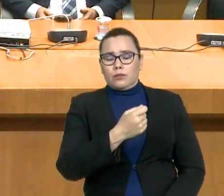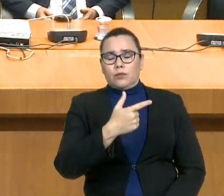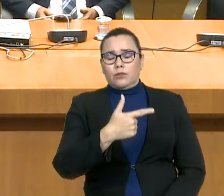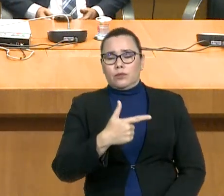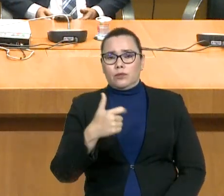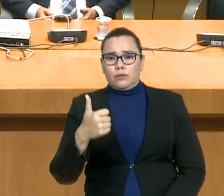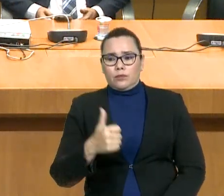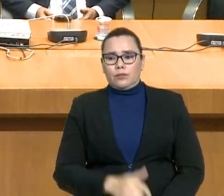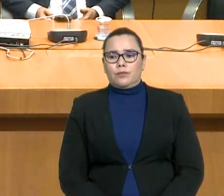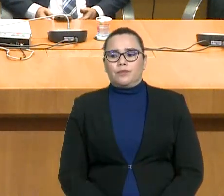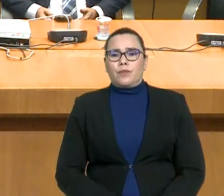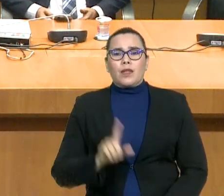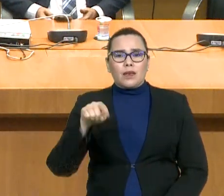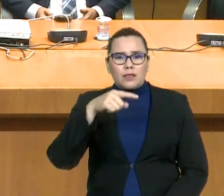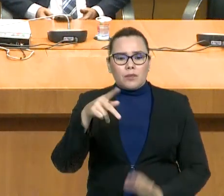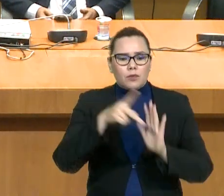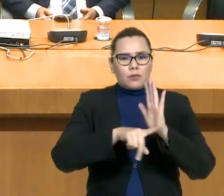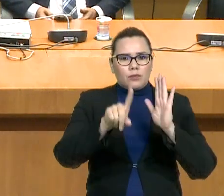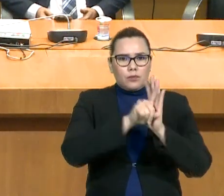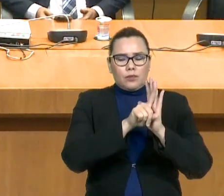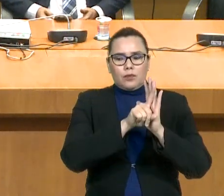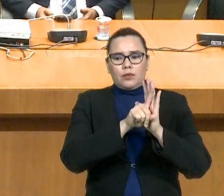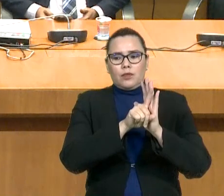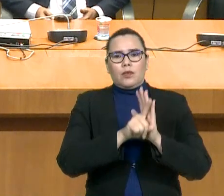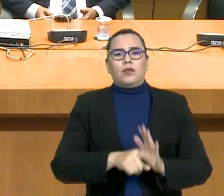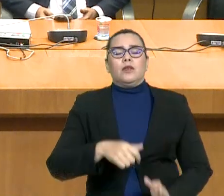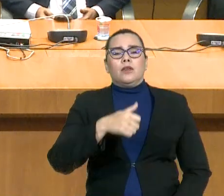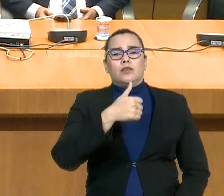042/2021. Veto total ao projeto de lei número